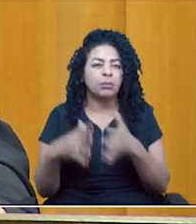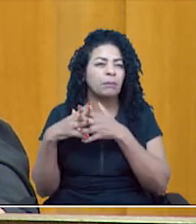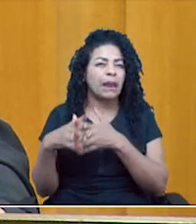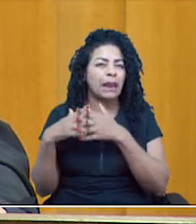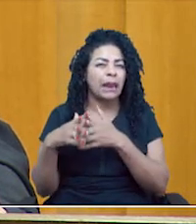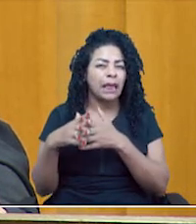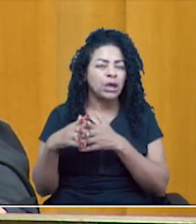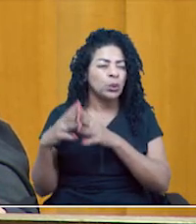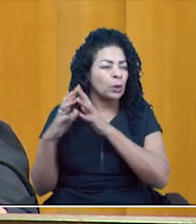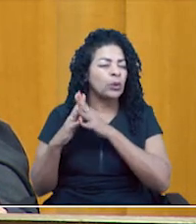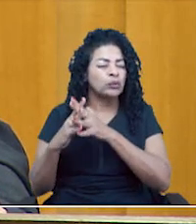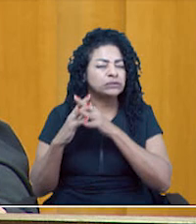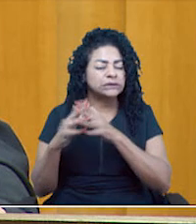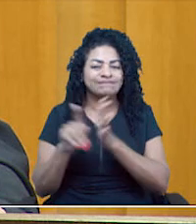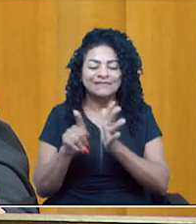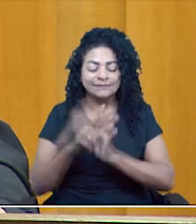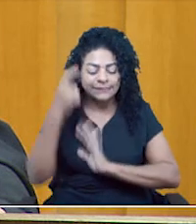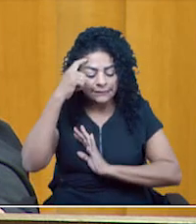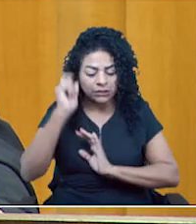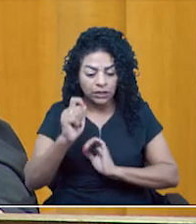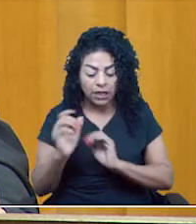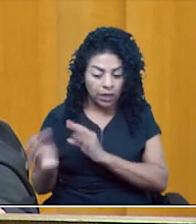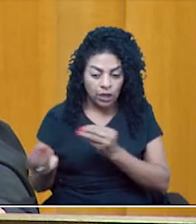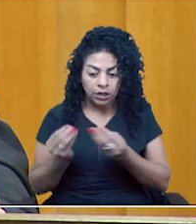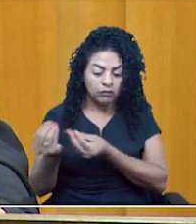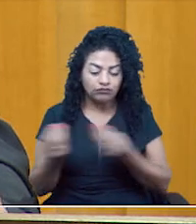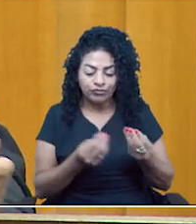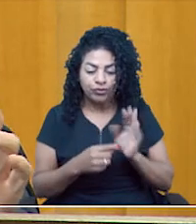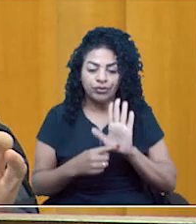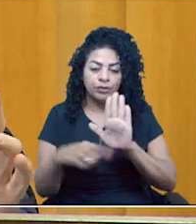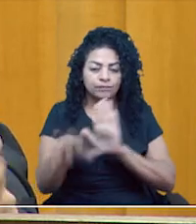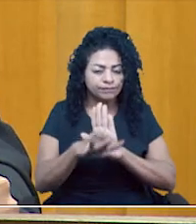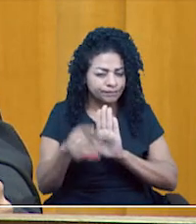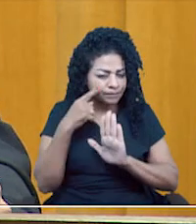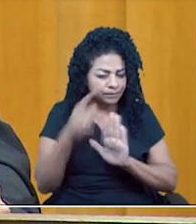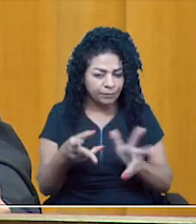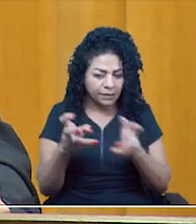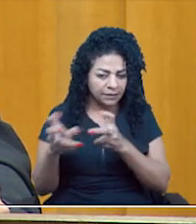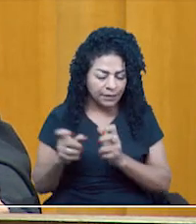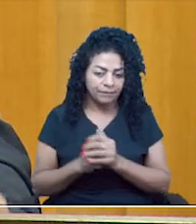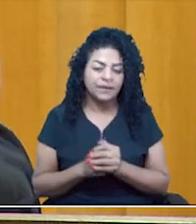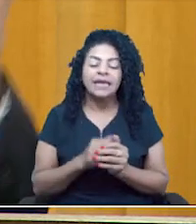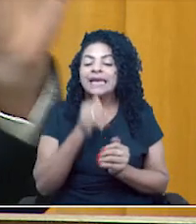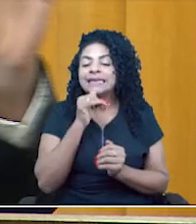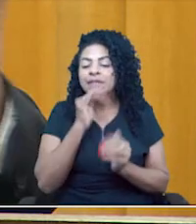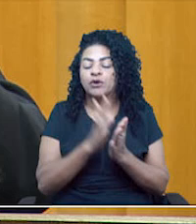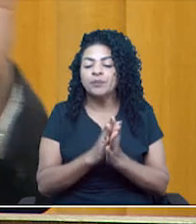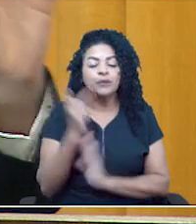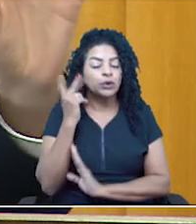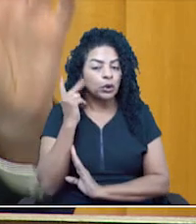Então, vejam, nós temos aqui esse grande fundo do novo normal. Depois eu vou